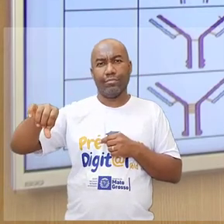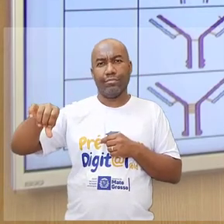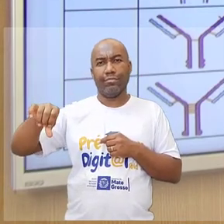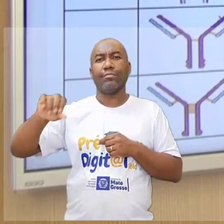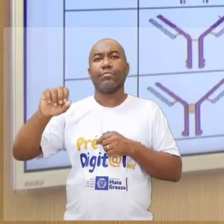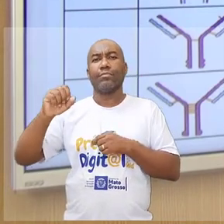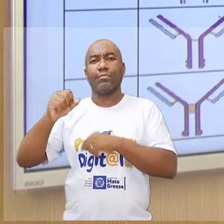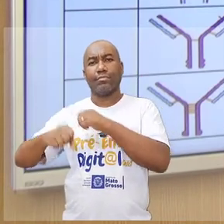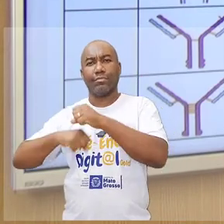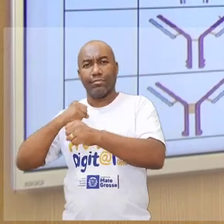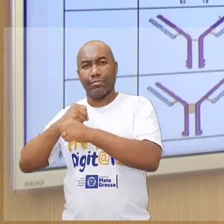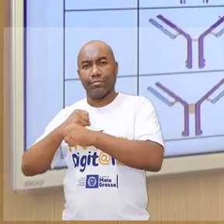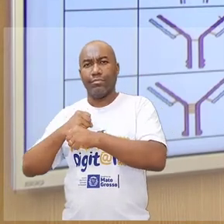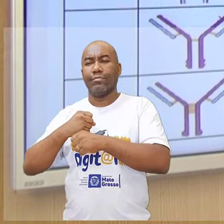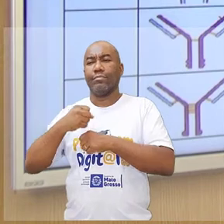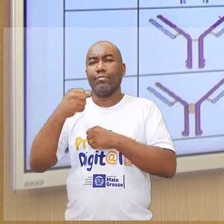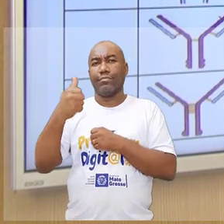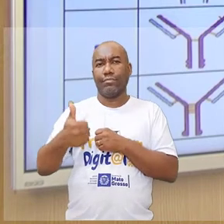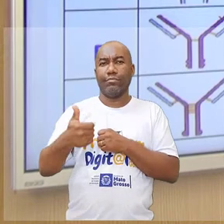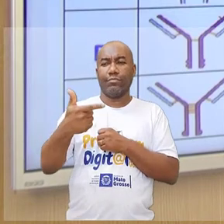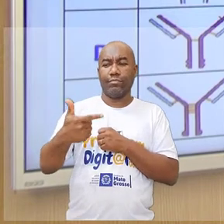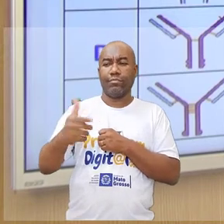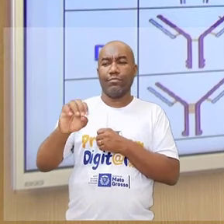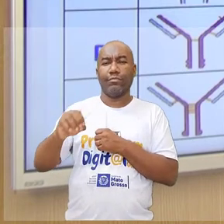ano em que ela foi descrita,